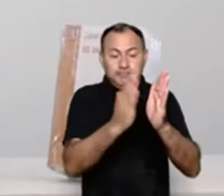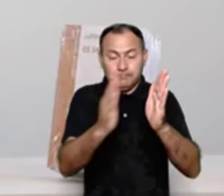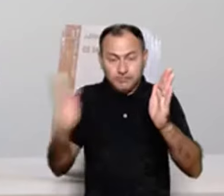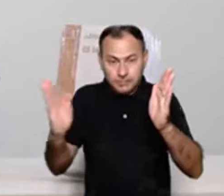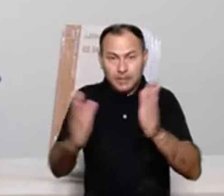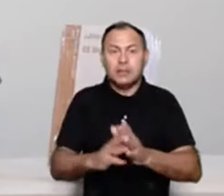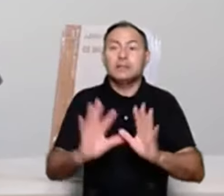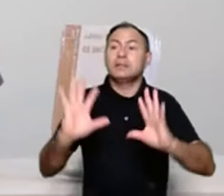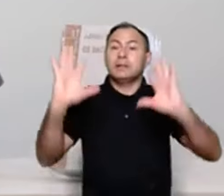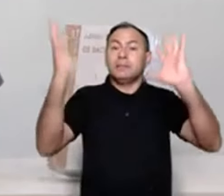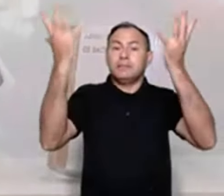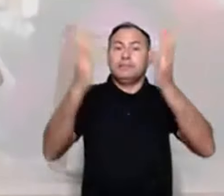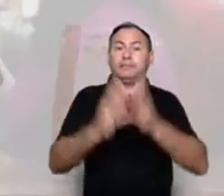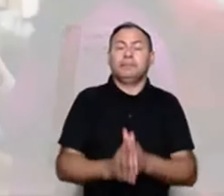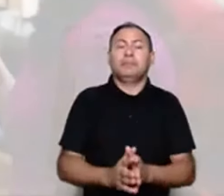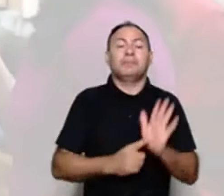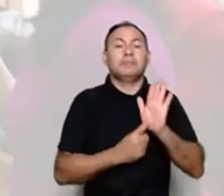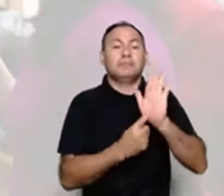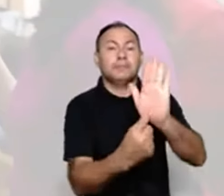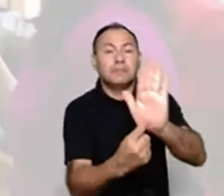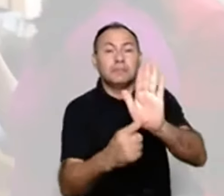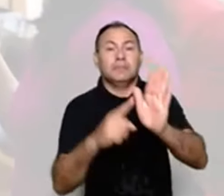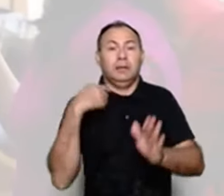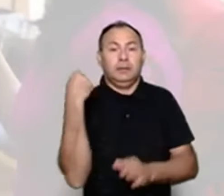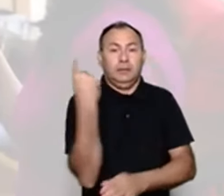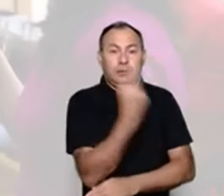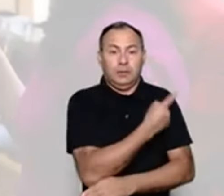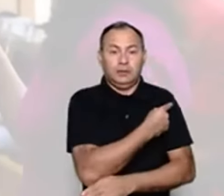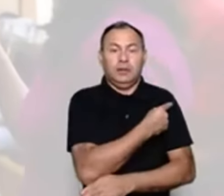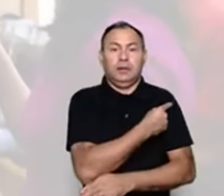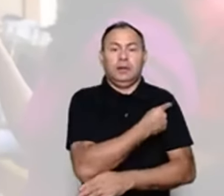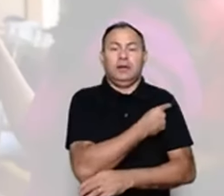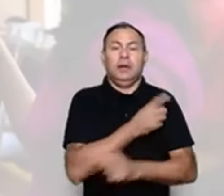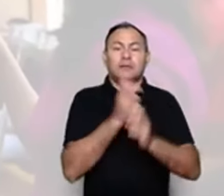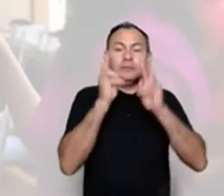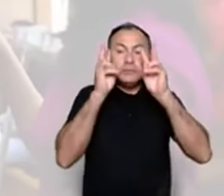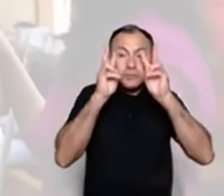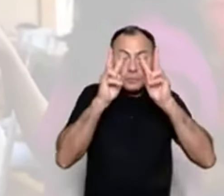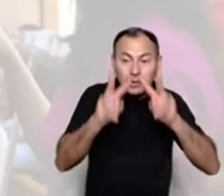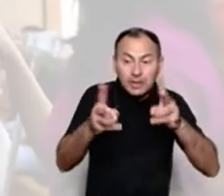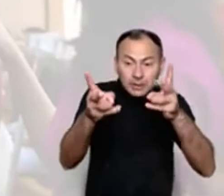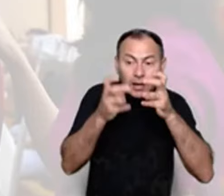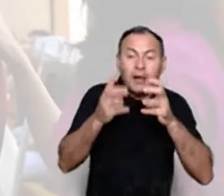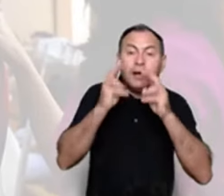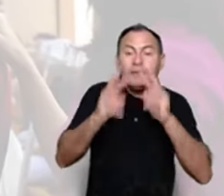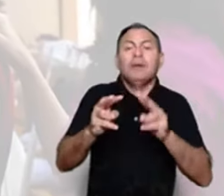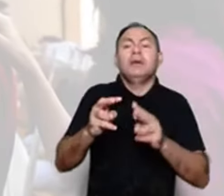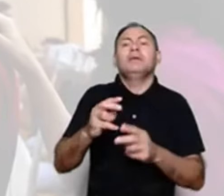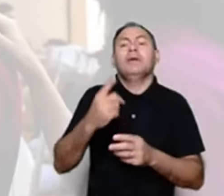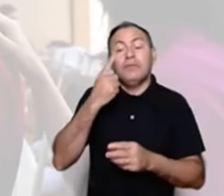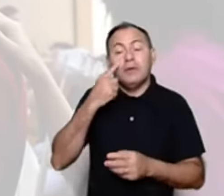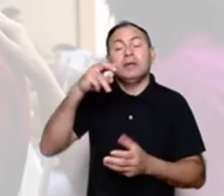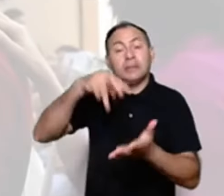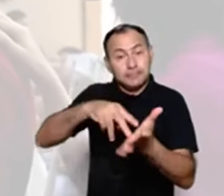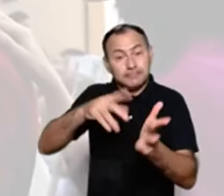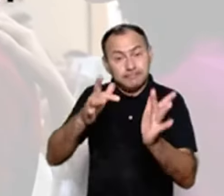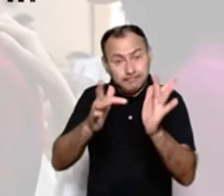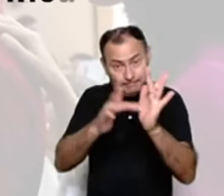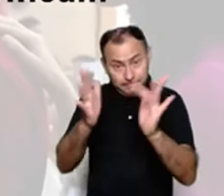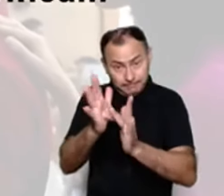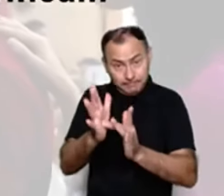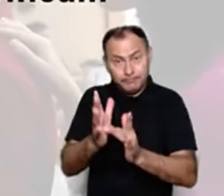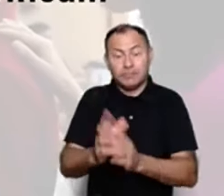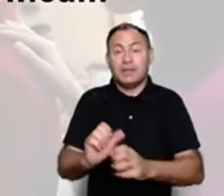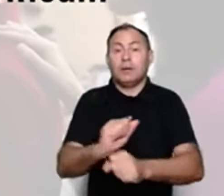celebradas que manifestam para nós a visibilidade da presença de Jesus Cristo,